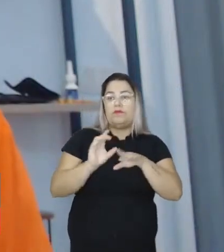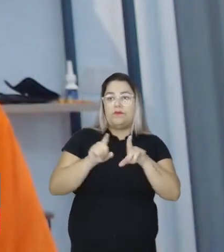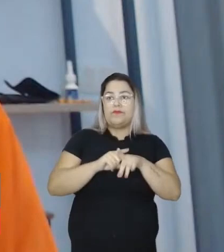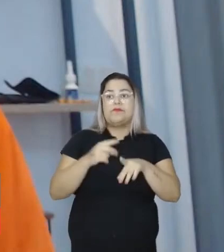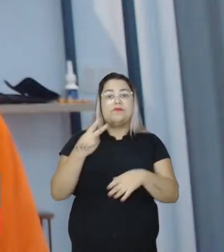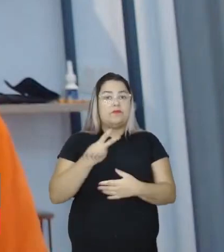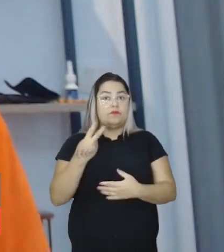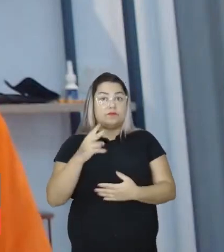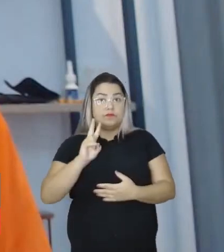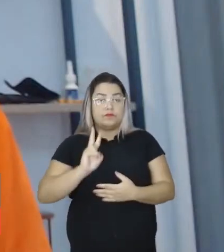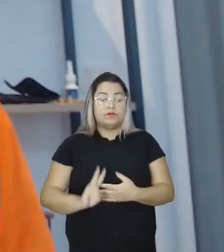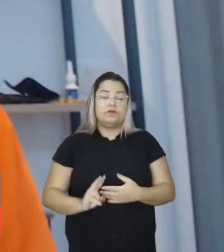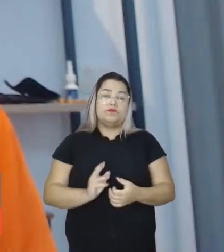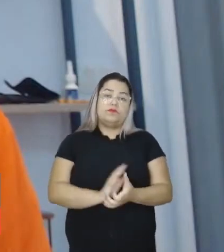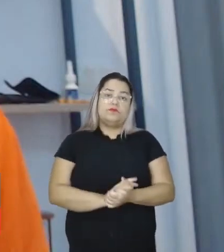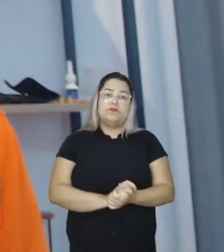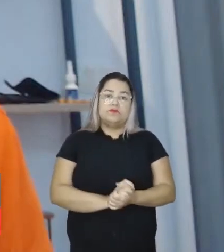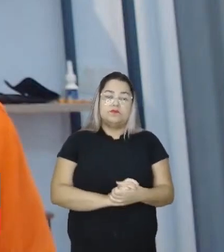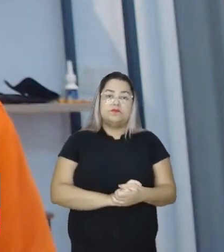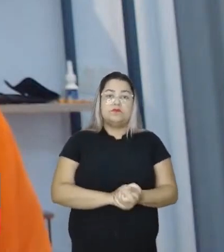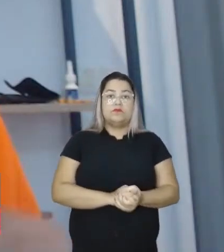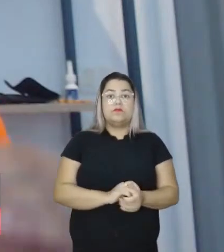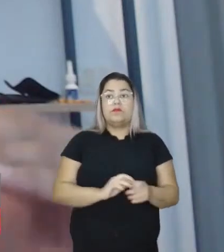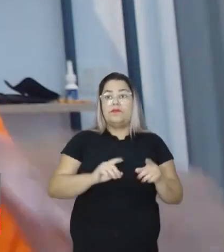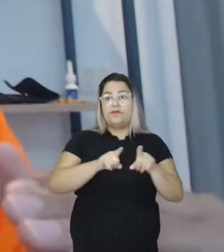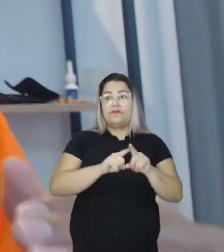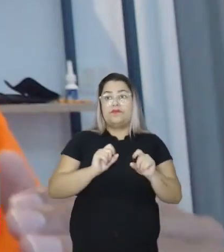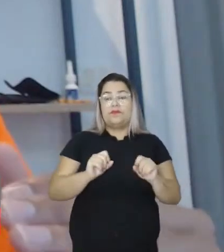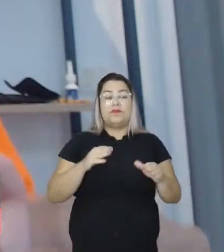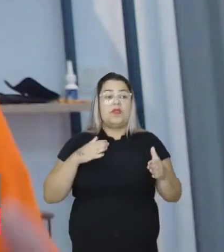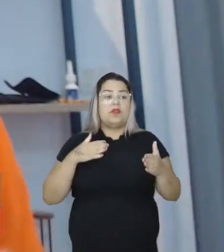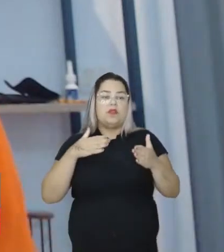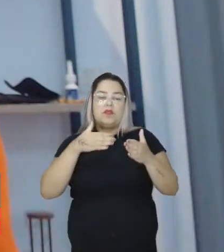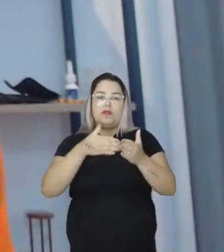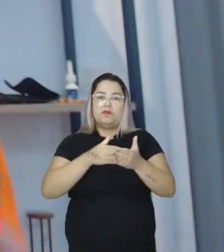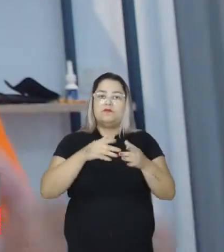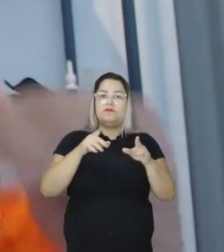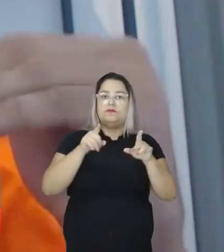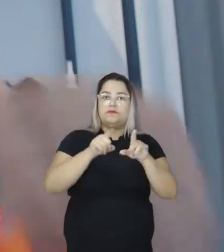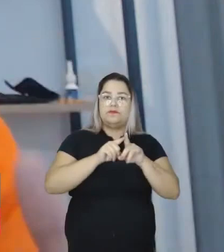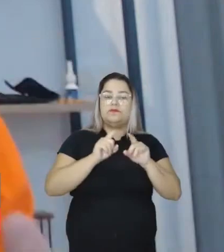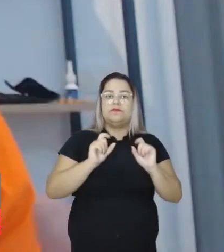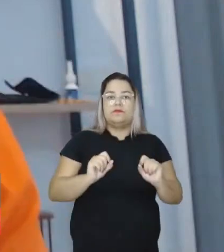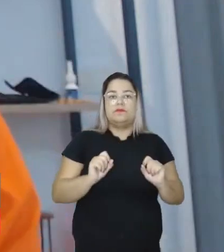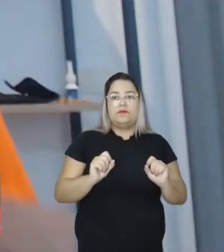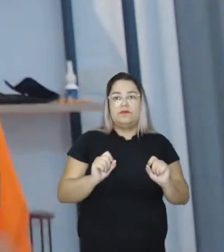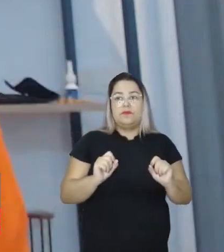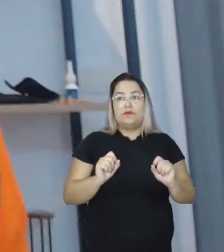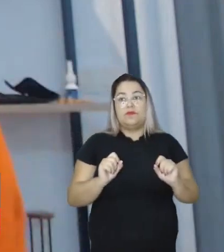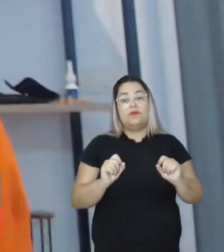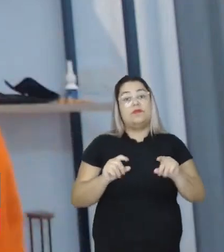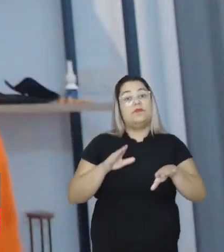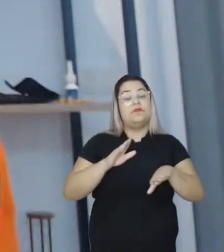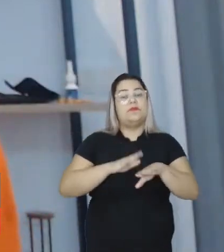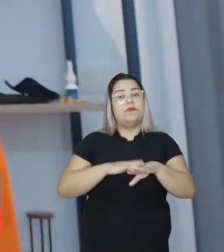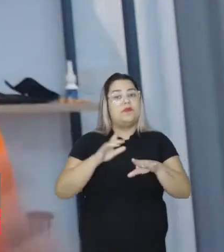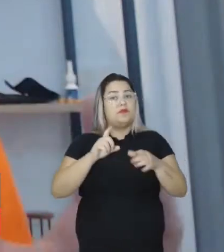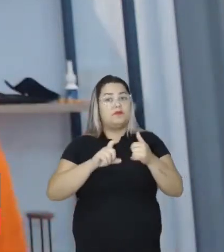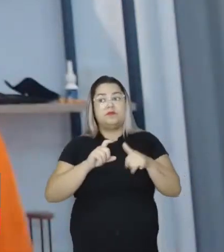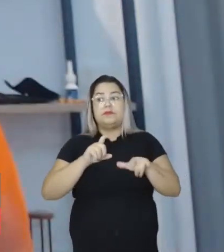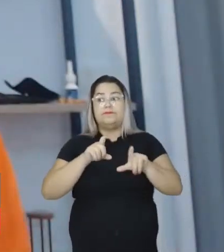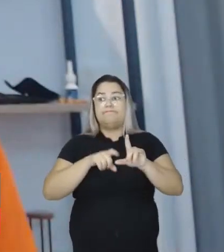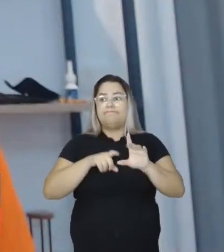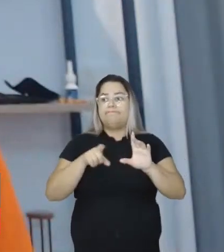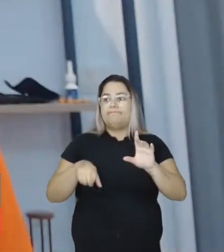vezes. É uma resolução que limita a autonomia e a independência das